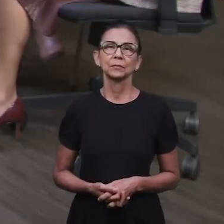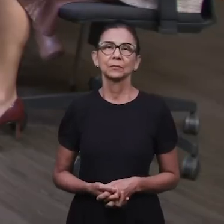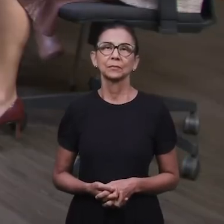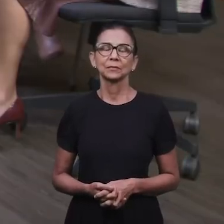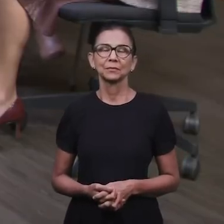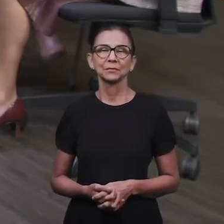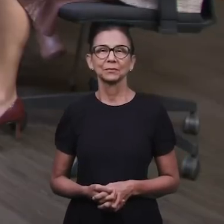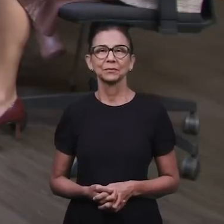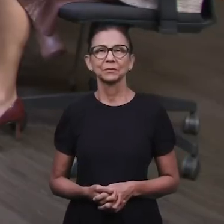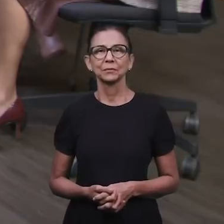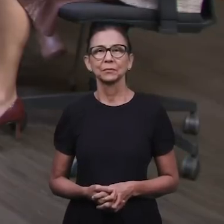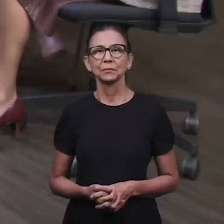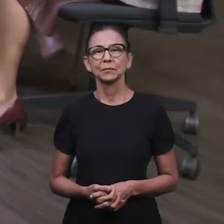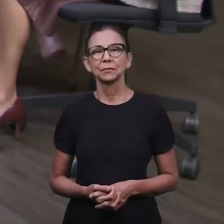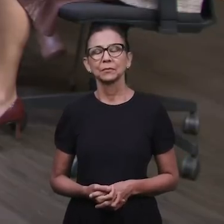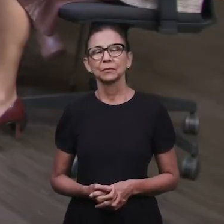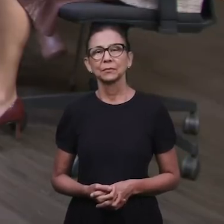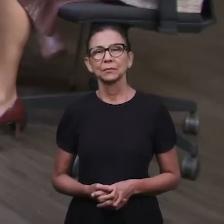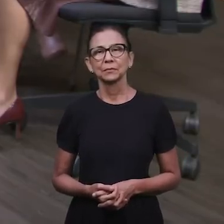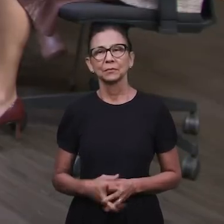Glórias a Deus. Perco amigo, mas não perca a piada.